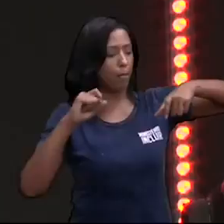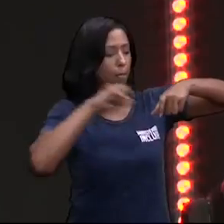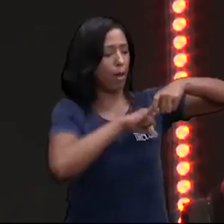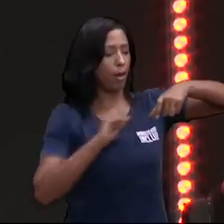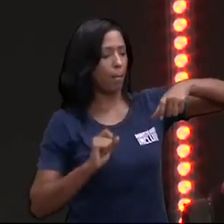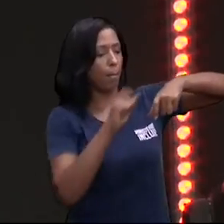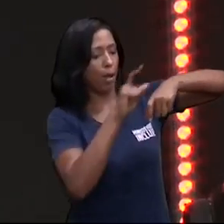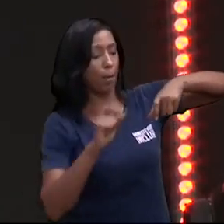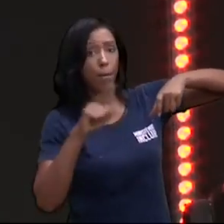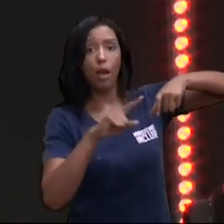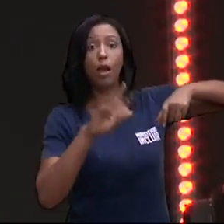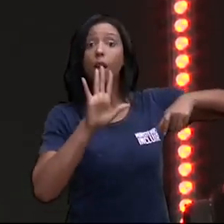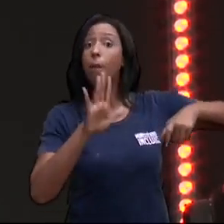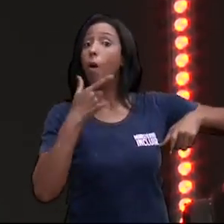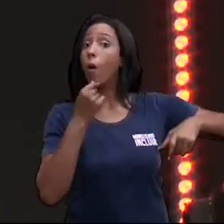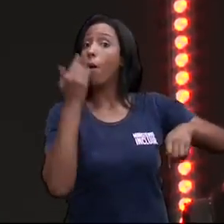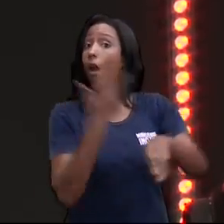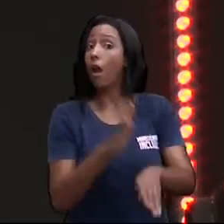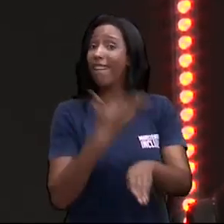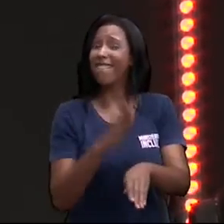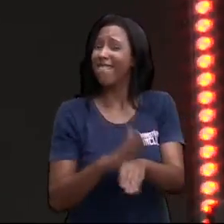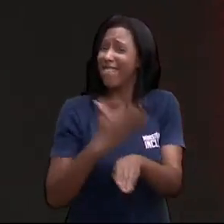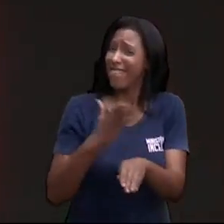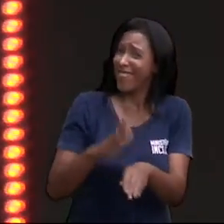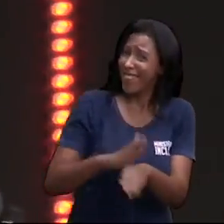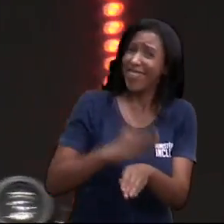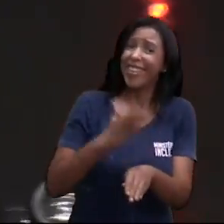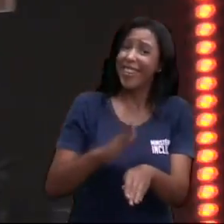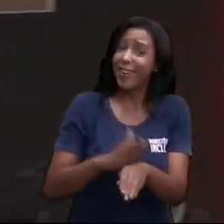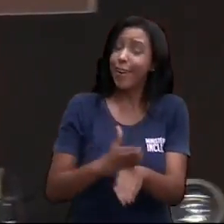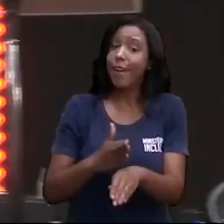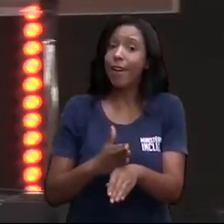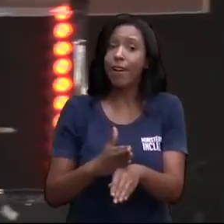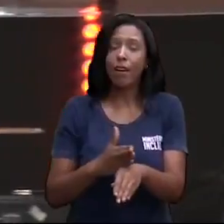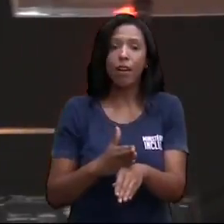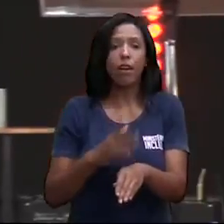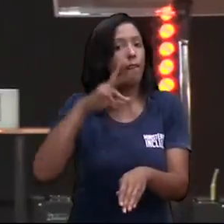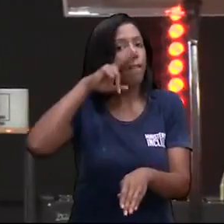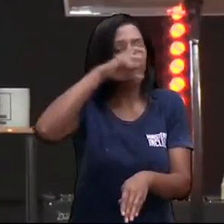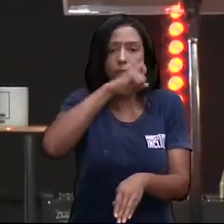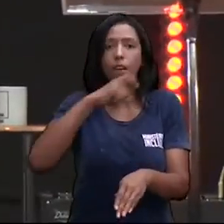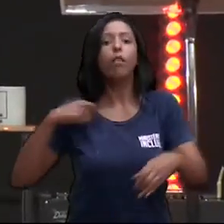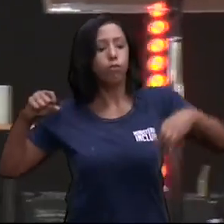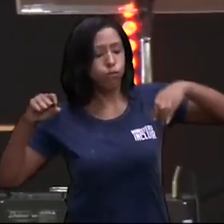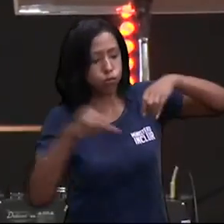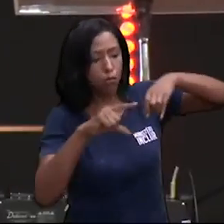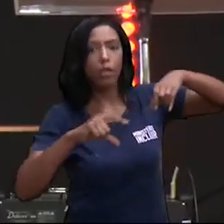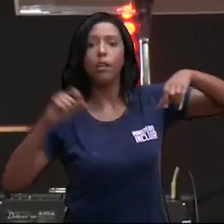E conforme você vai ter um tanto se aproximar de Jesus vai aumentando até interação com ele